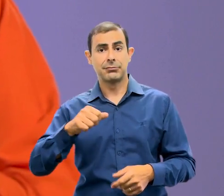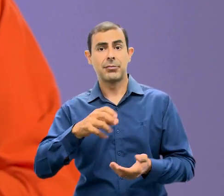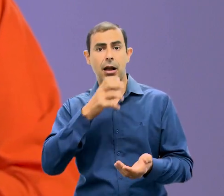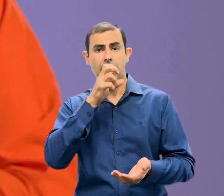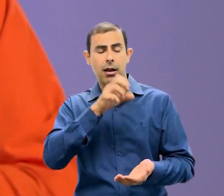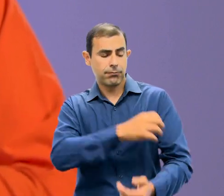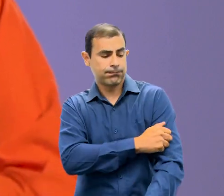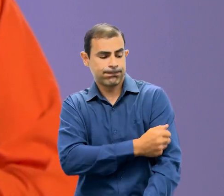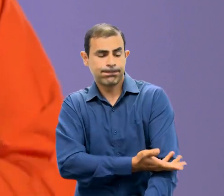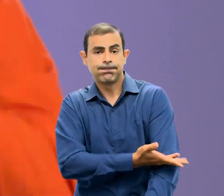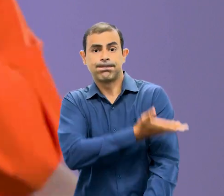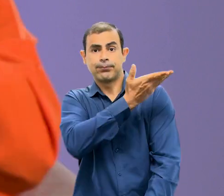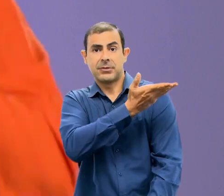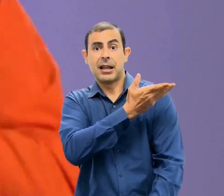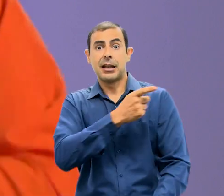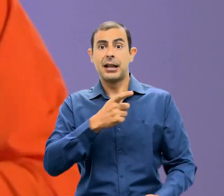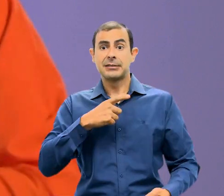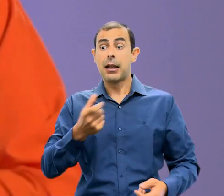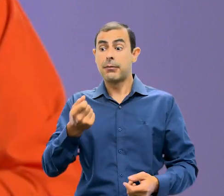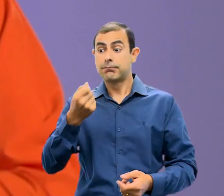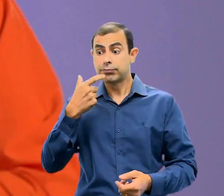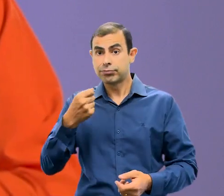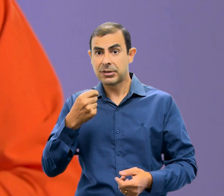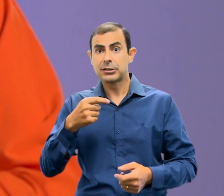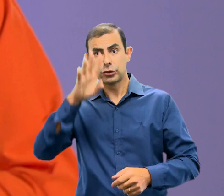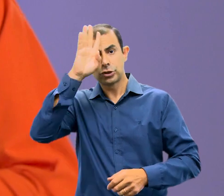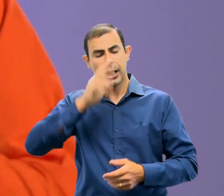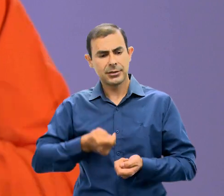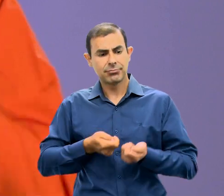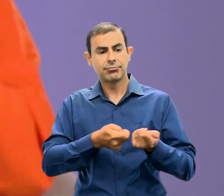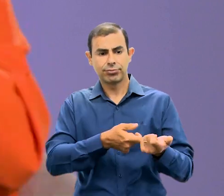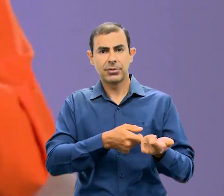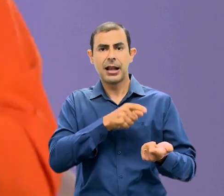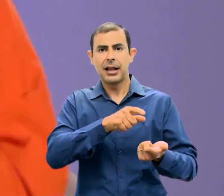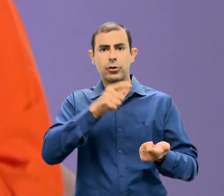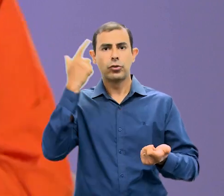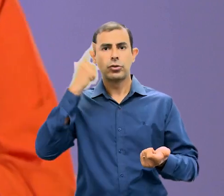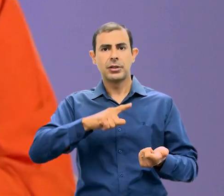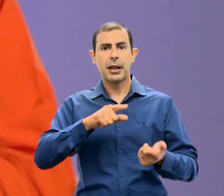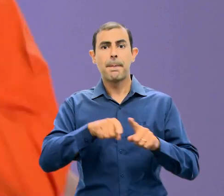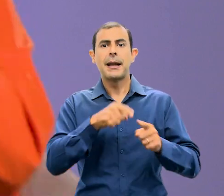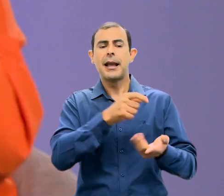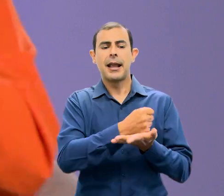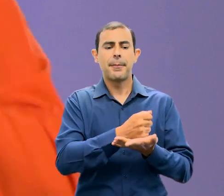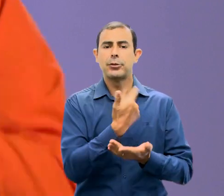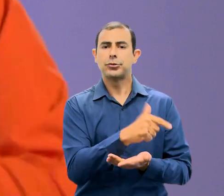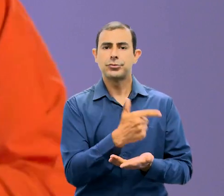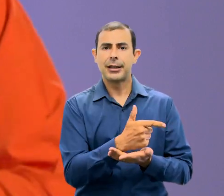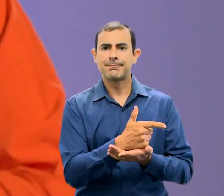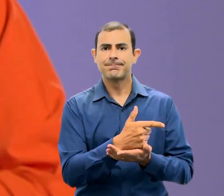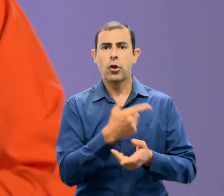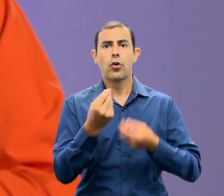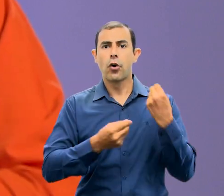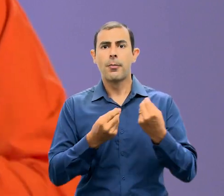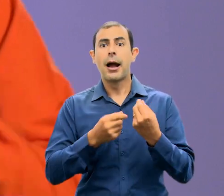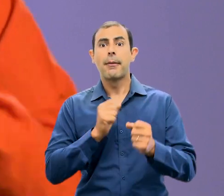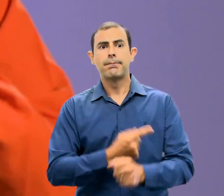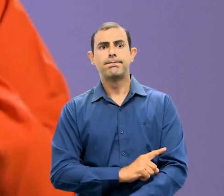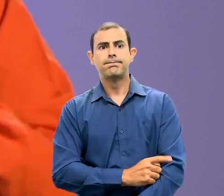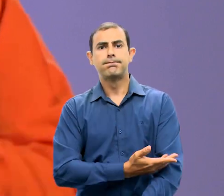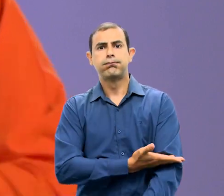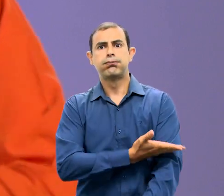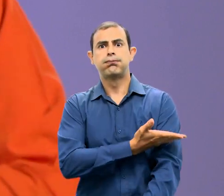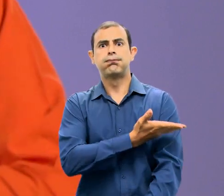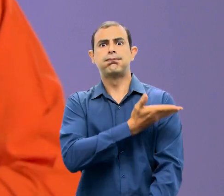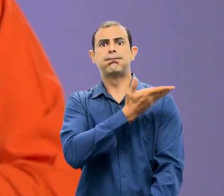AVC. E isso a gente diminui dando um medicamento gratuito para ele. Agora, se ele não consegue pegar essa medicação, ele corre o risco de desenvolver uma doença.